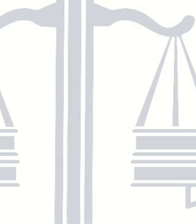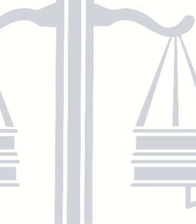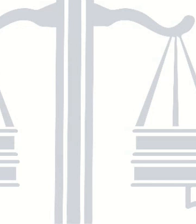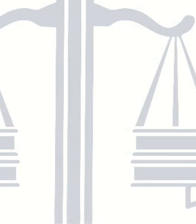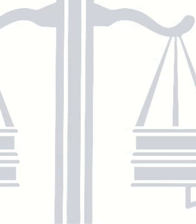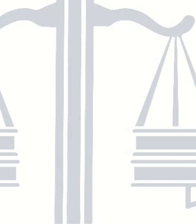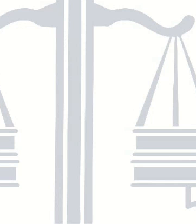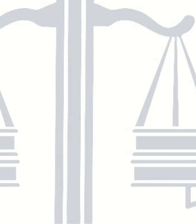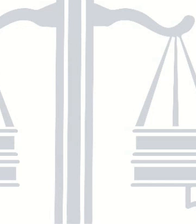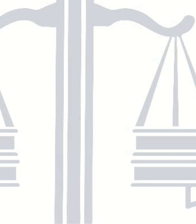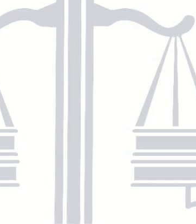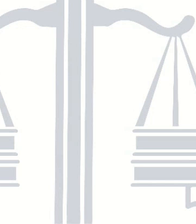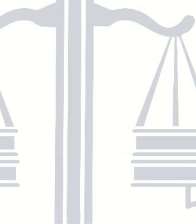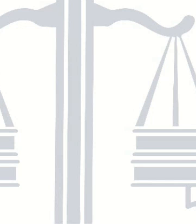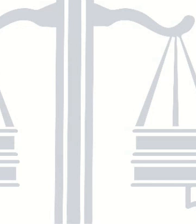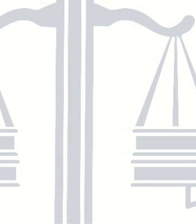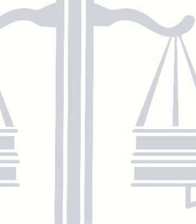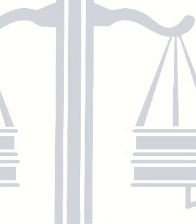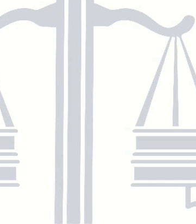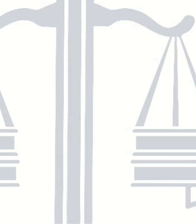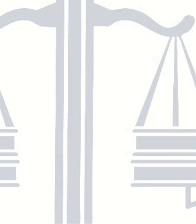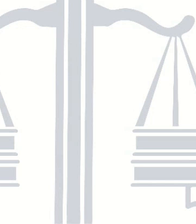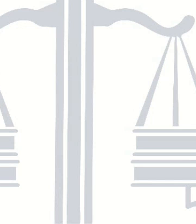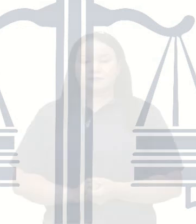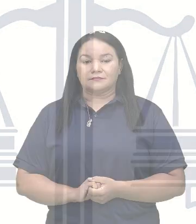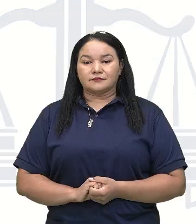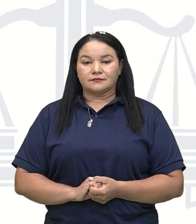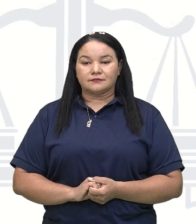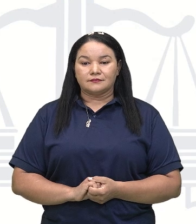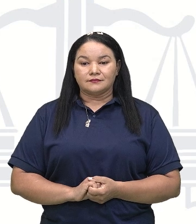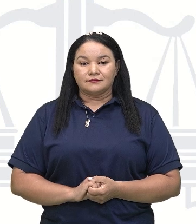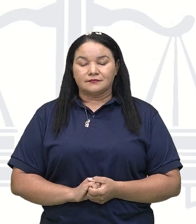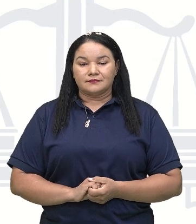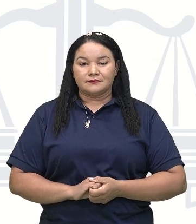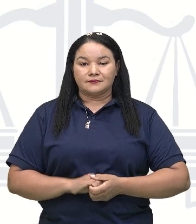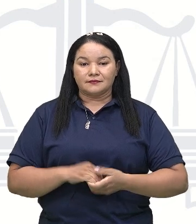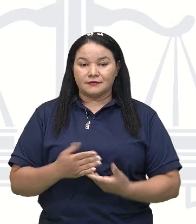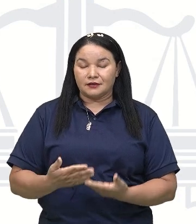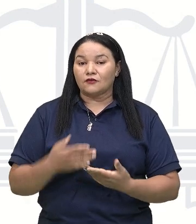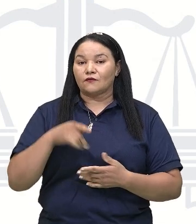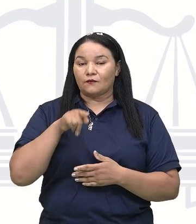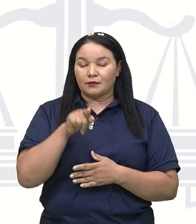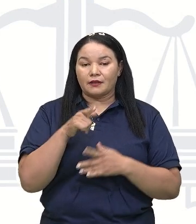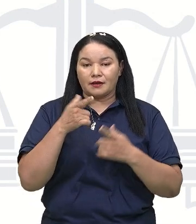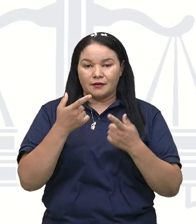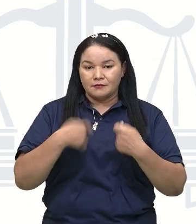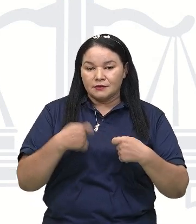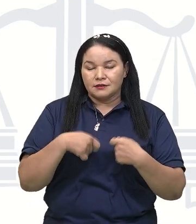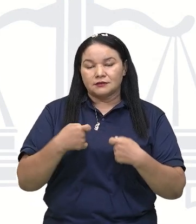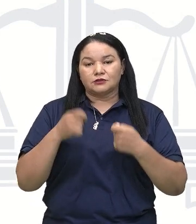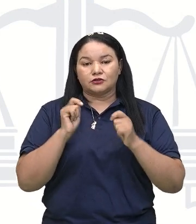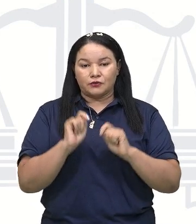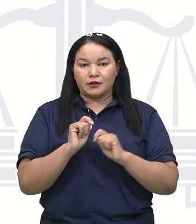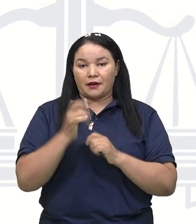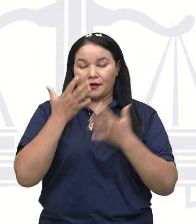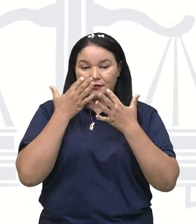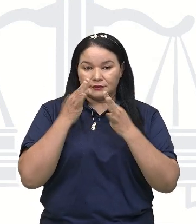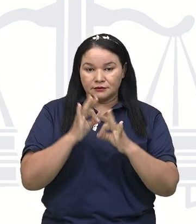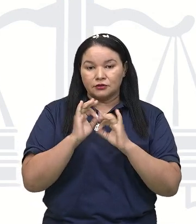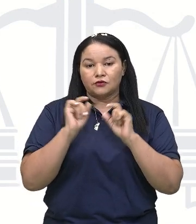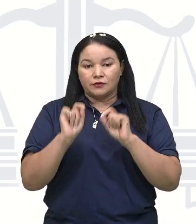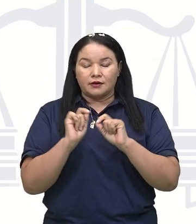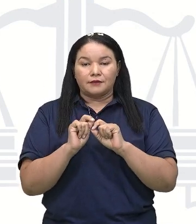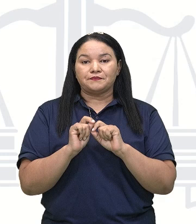um campo específico dessa habilidade, dessa avaliação, perdão. Você precisa estar fazendo a somativa e